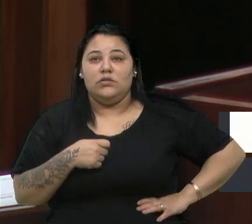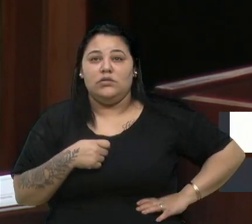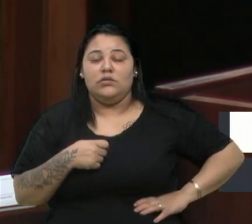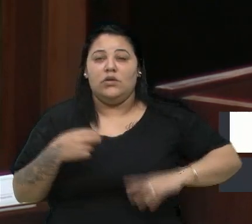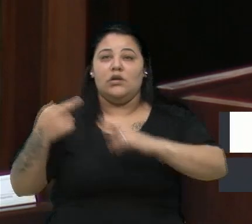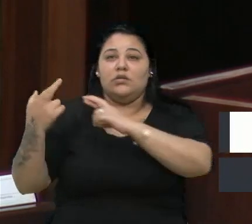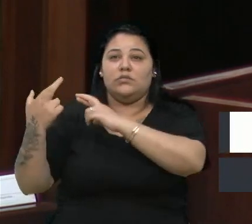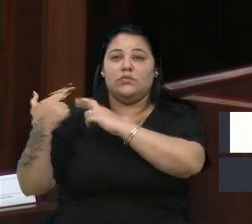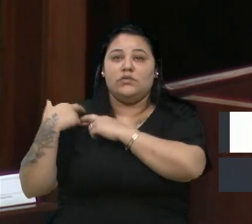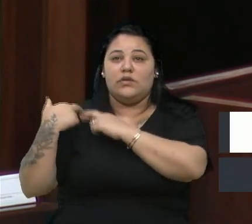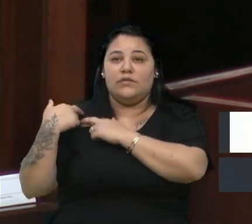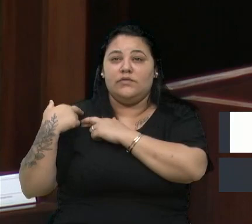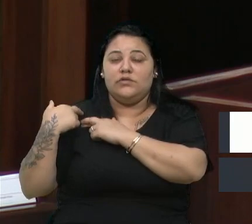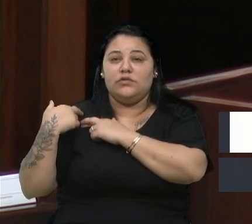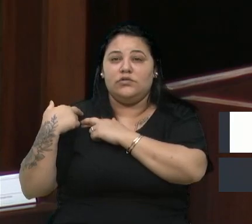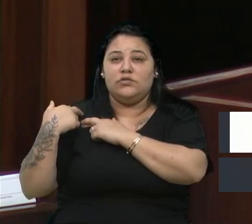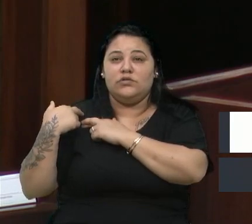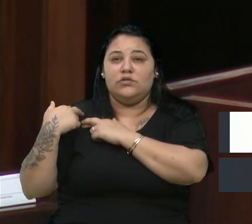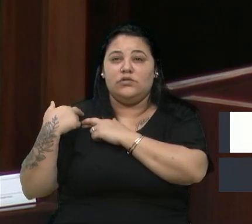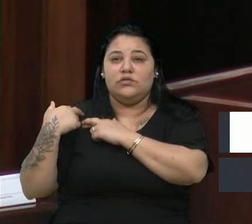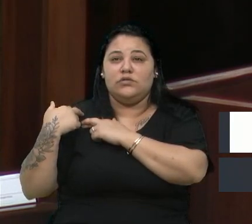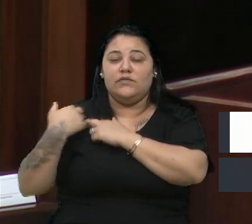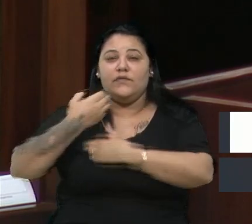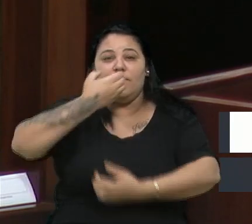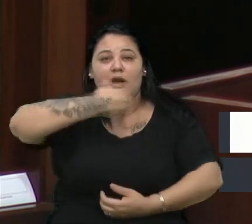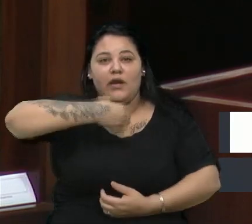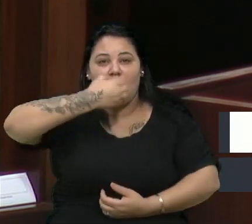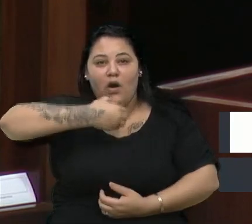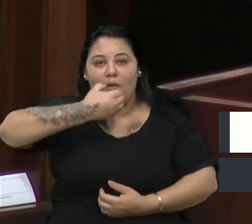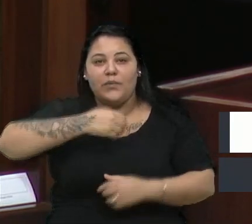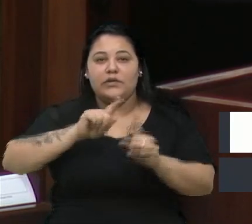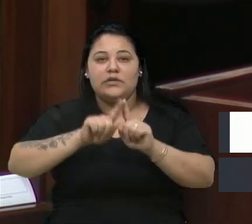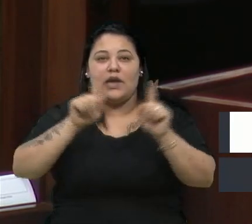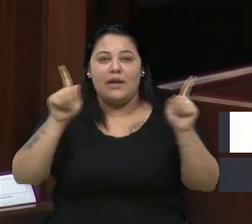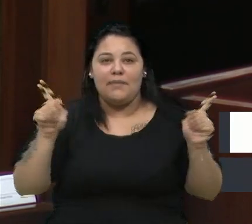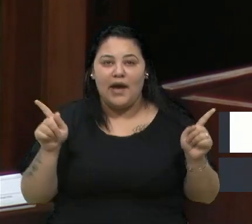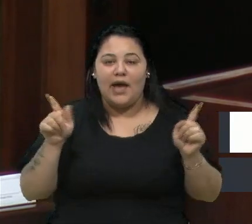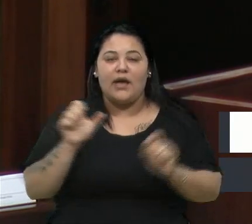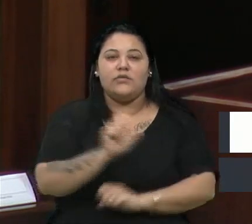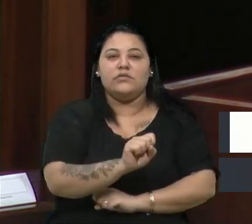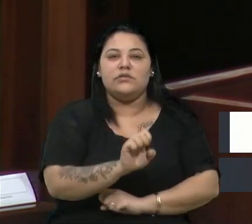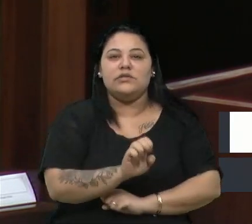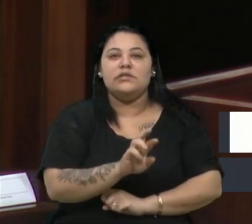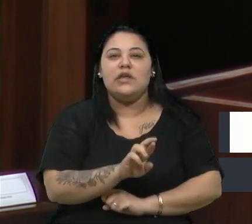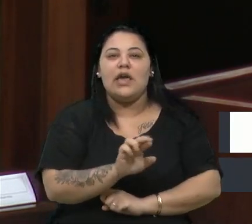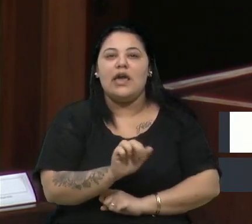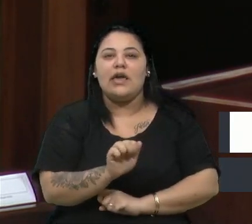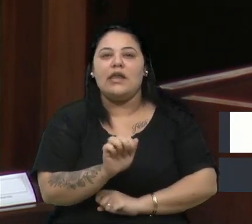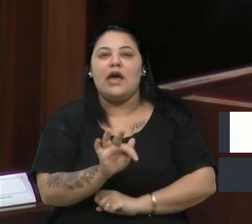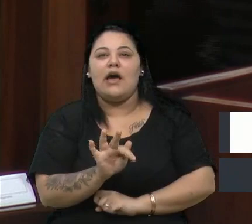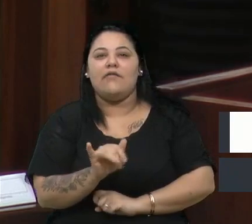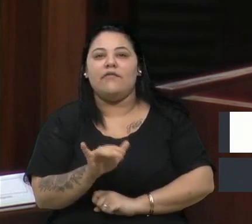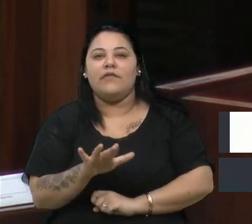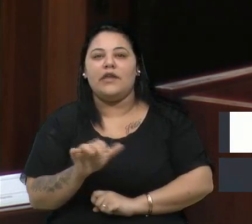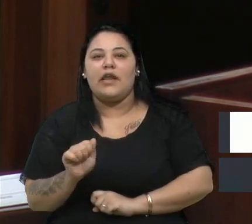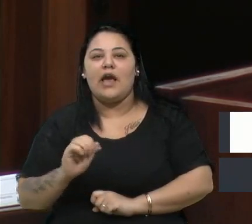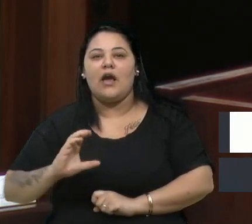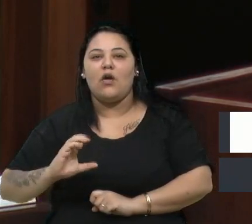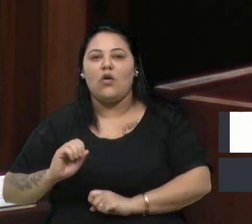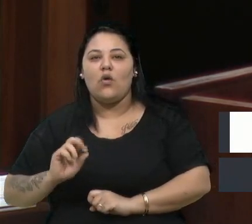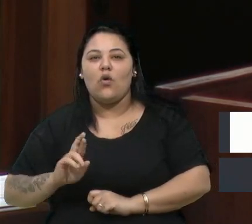responsáveis de Veranópolis, de Gramado, de Serafina Correia, de